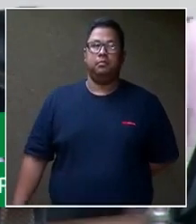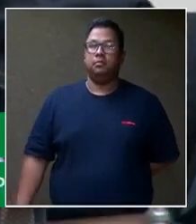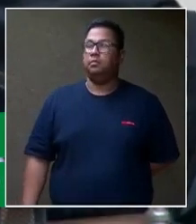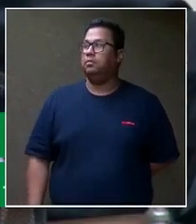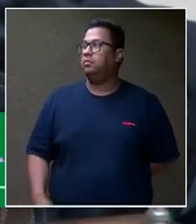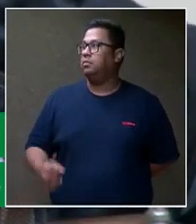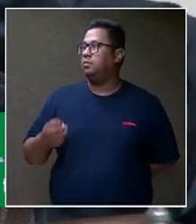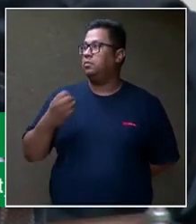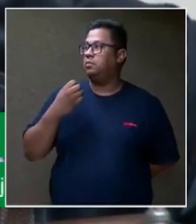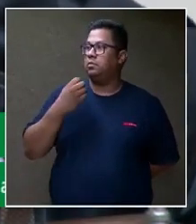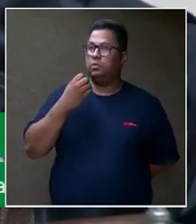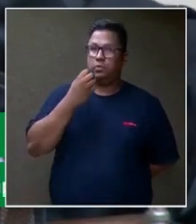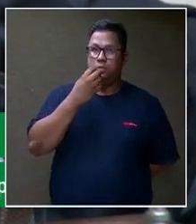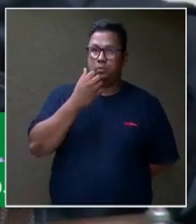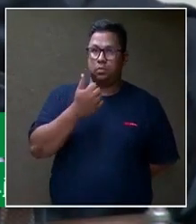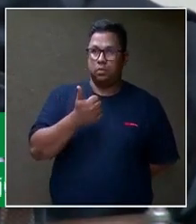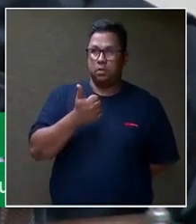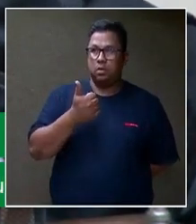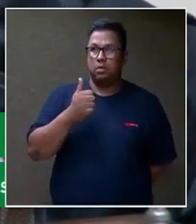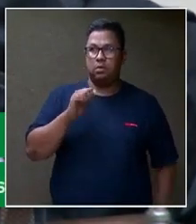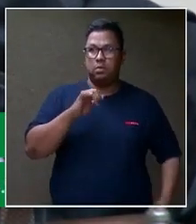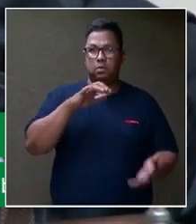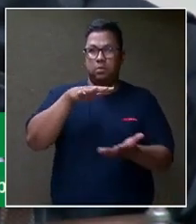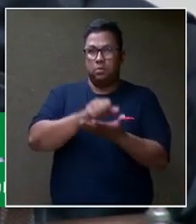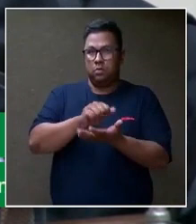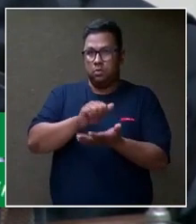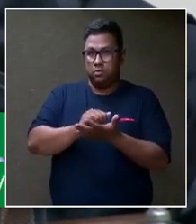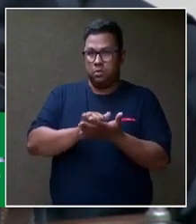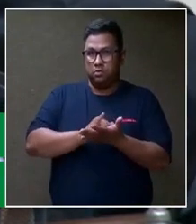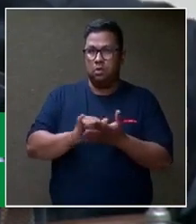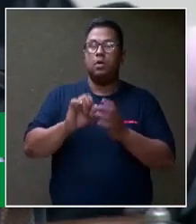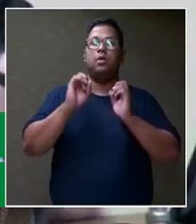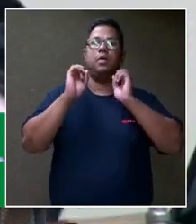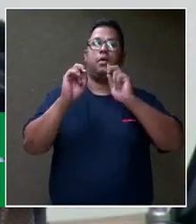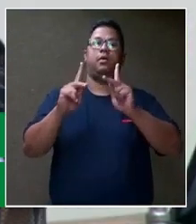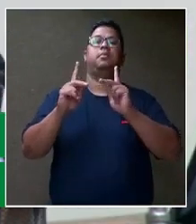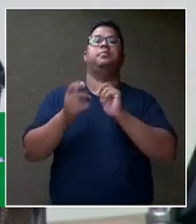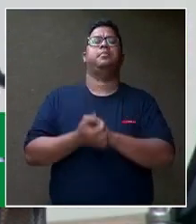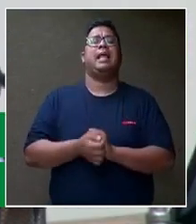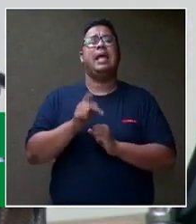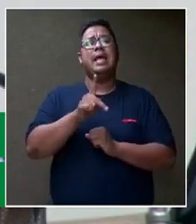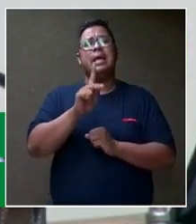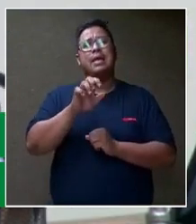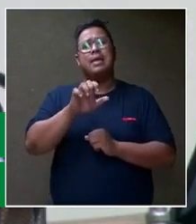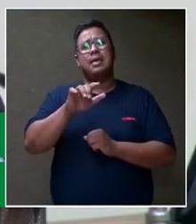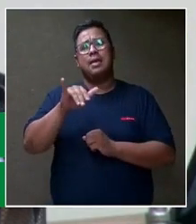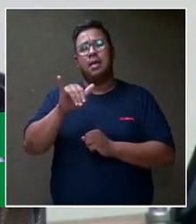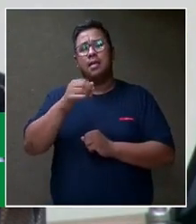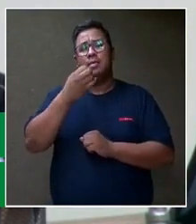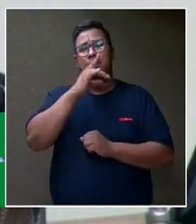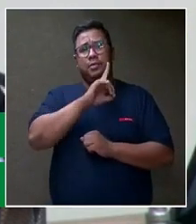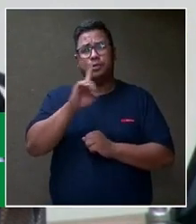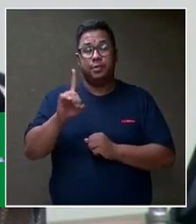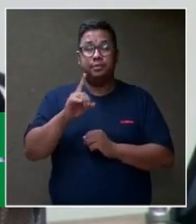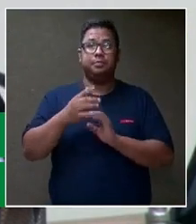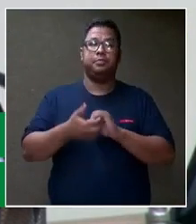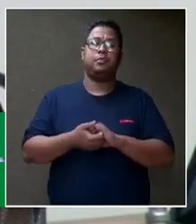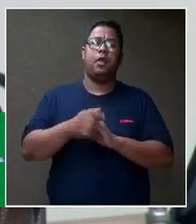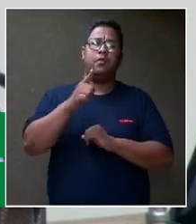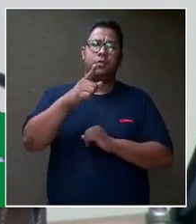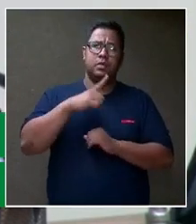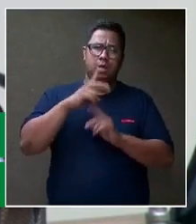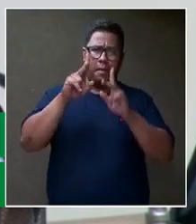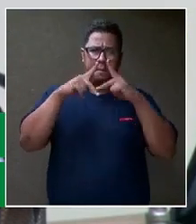Está tudo certo com o cadastro dela no nosso sistema, Erlan? Tudo certo, né? Kelly, bom dia. Bom dia. A senhora